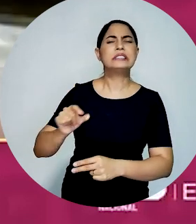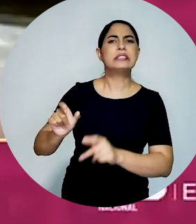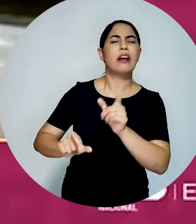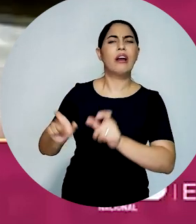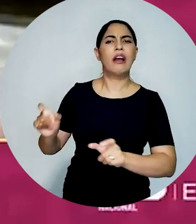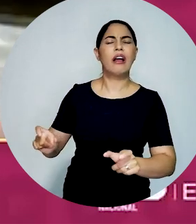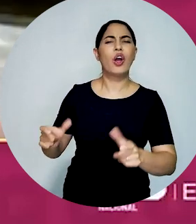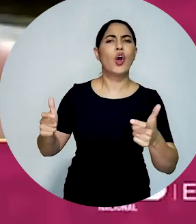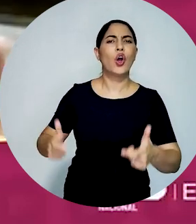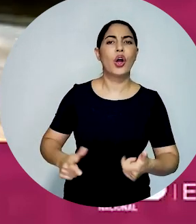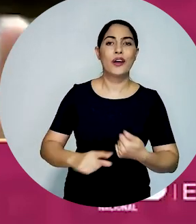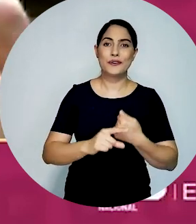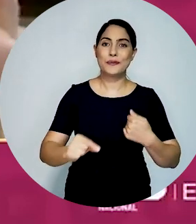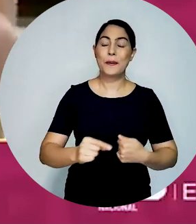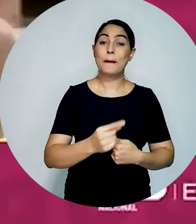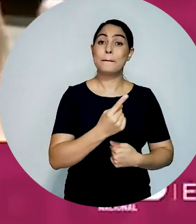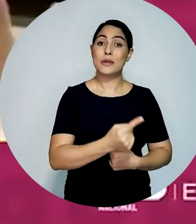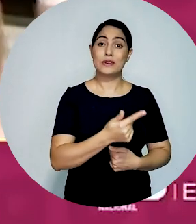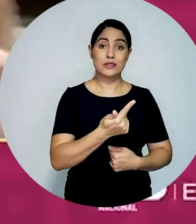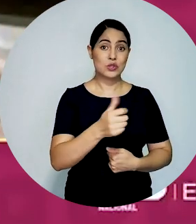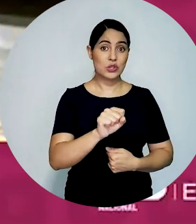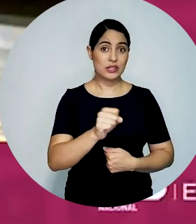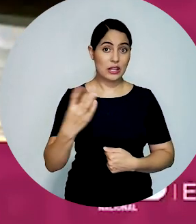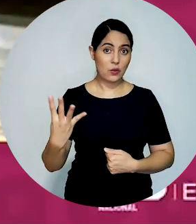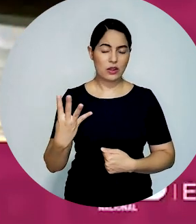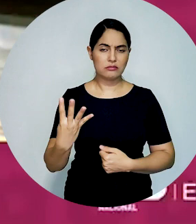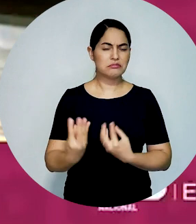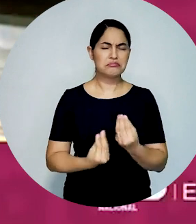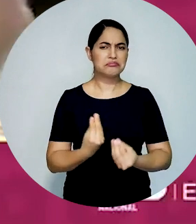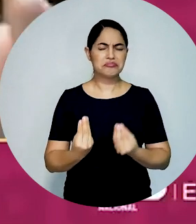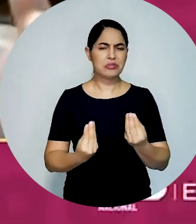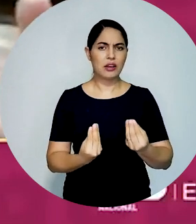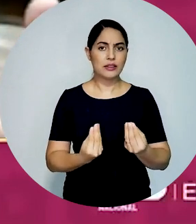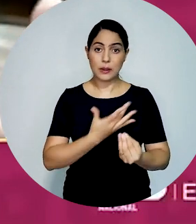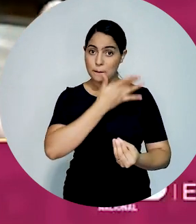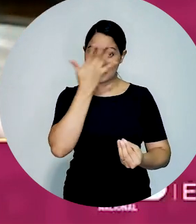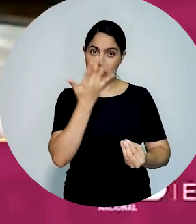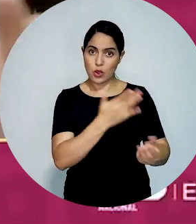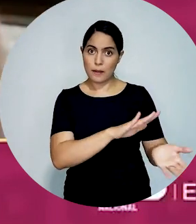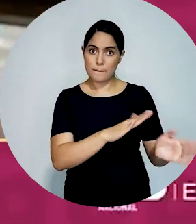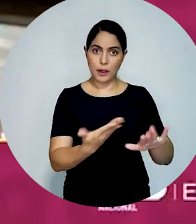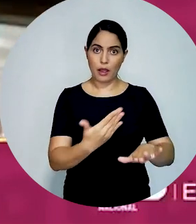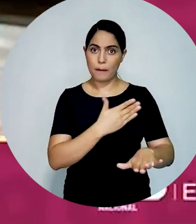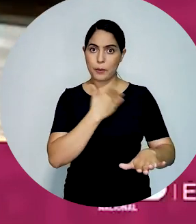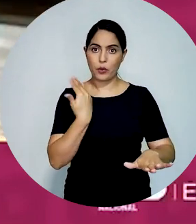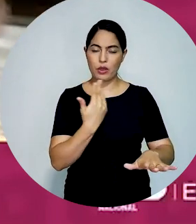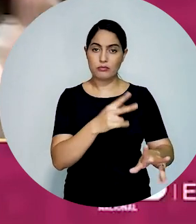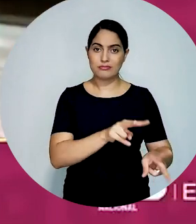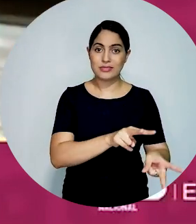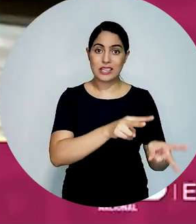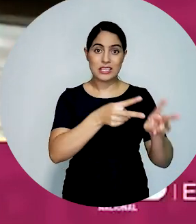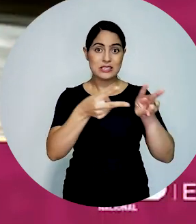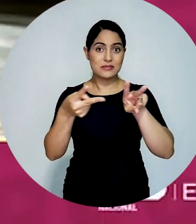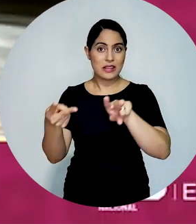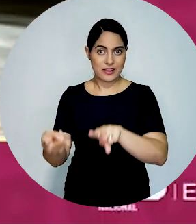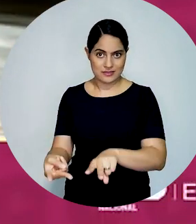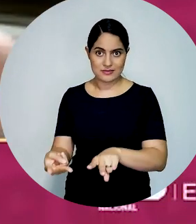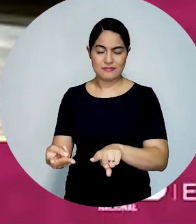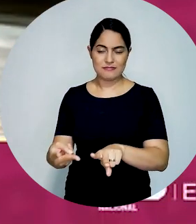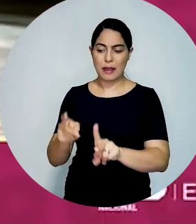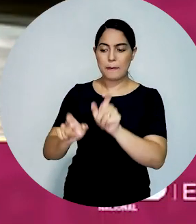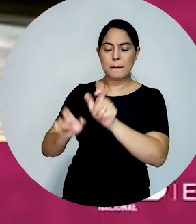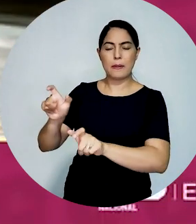lá no 1784. A ideia é o quê? É uma transferência que ocorre sem nenhuma